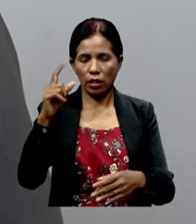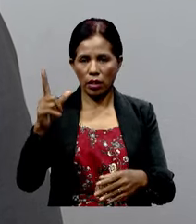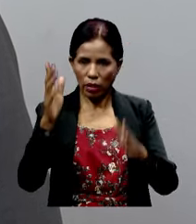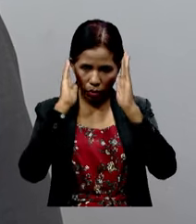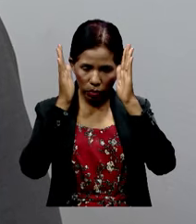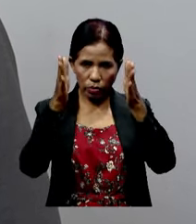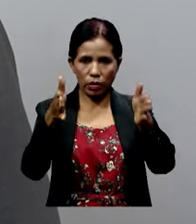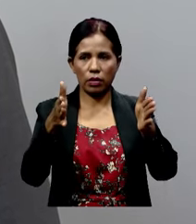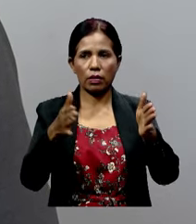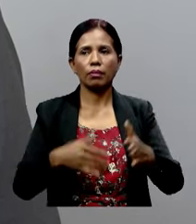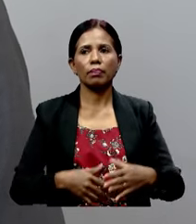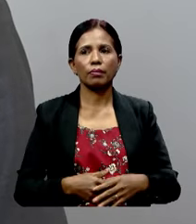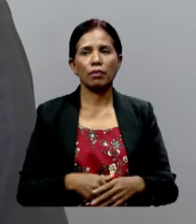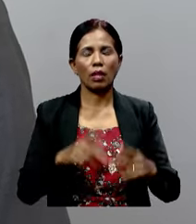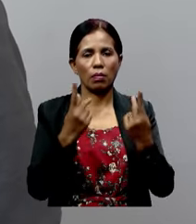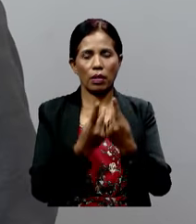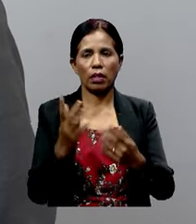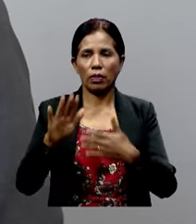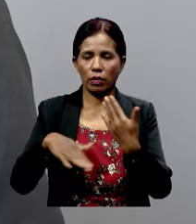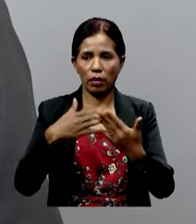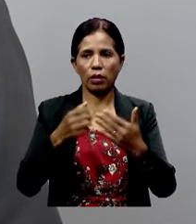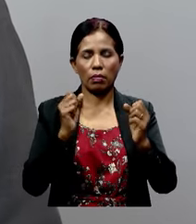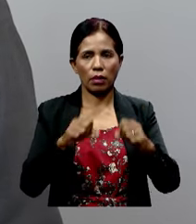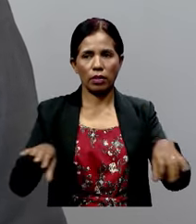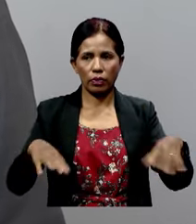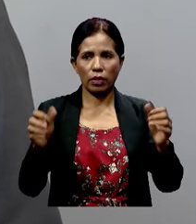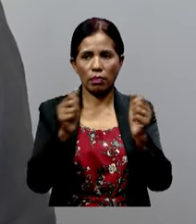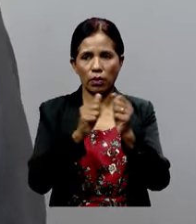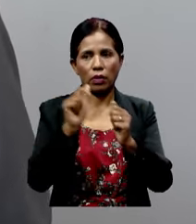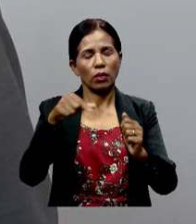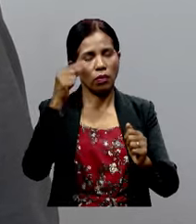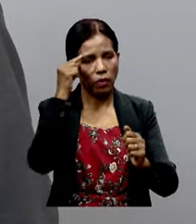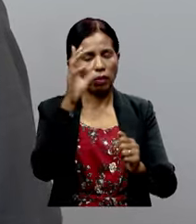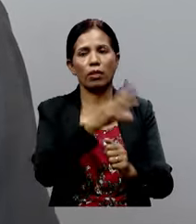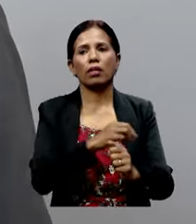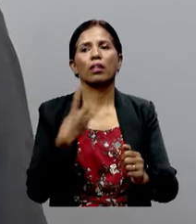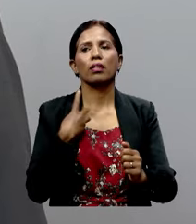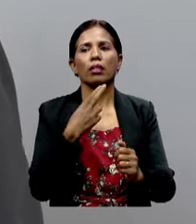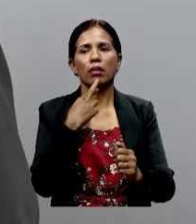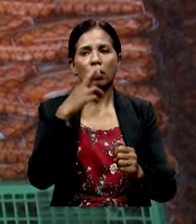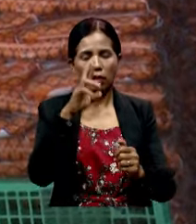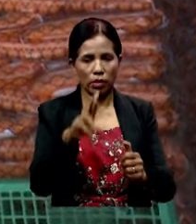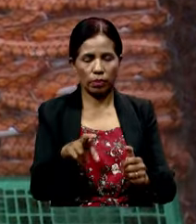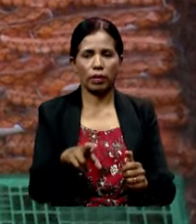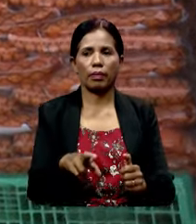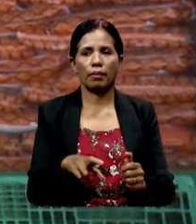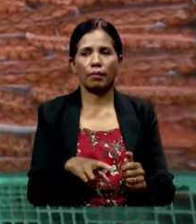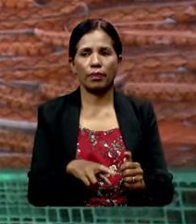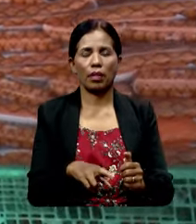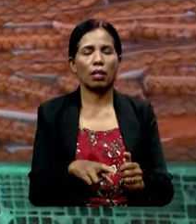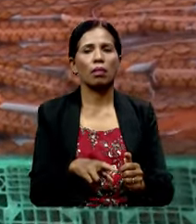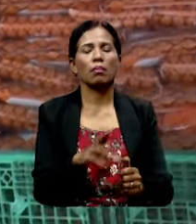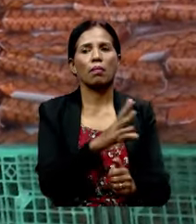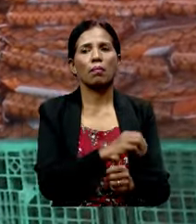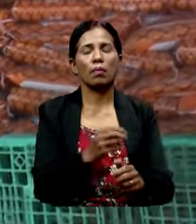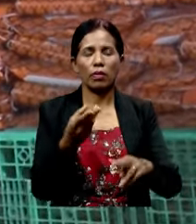ba companhia ser, né, para dela serviço na parte remoto com o governo, hoje está responde para preocupação a preço, né. E a